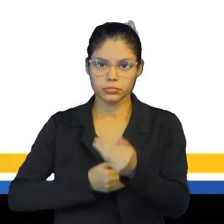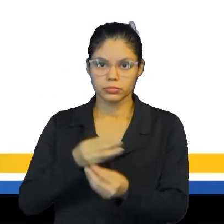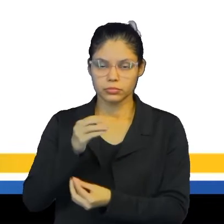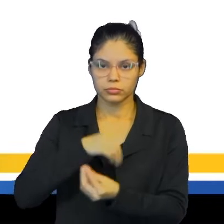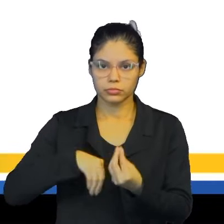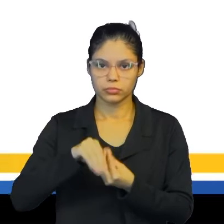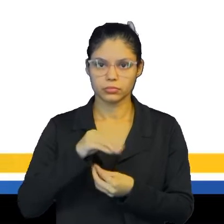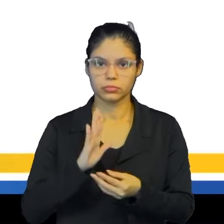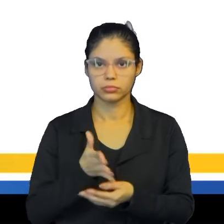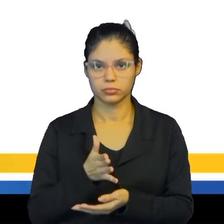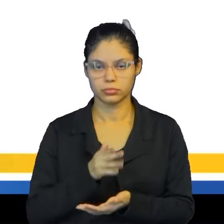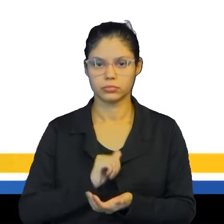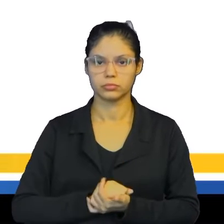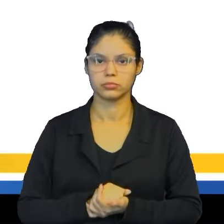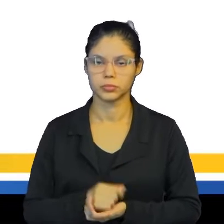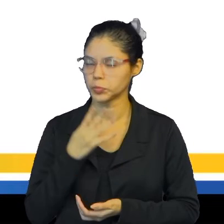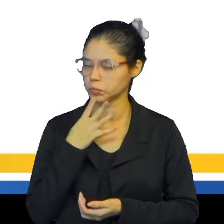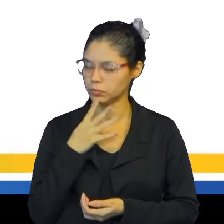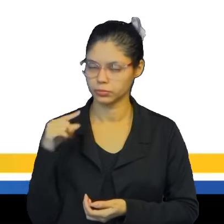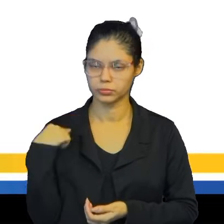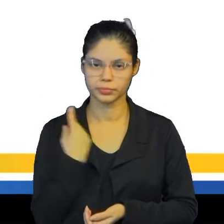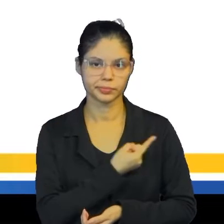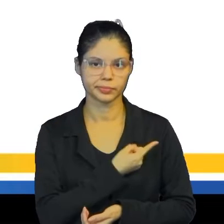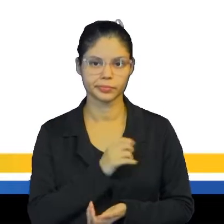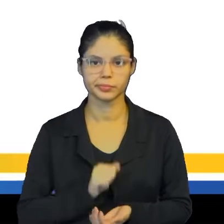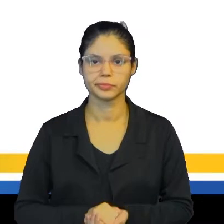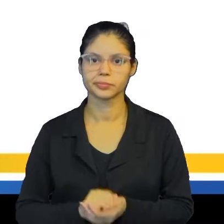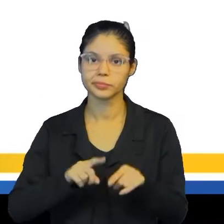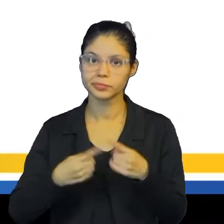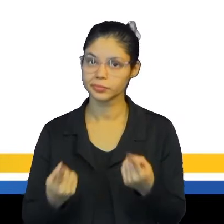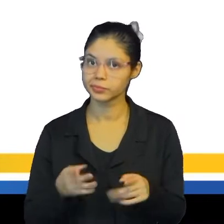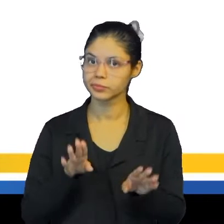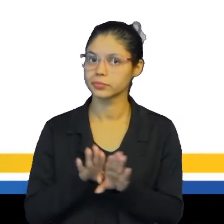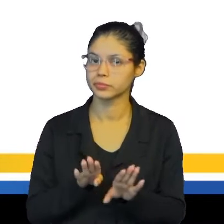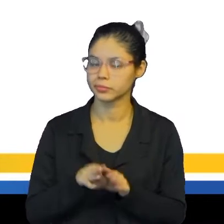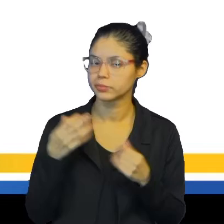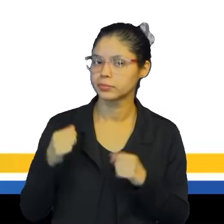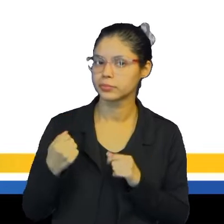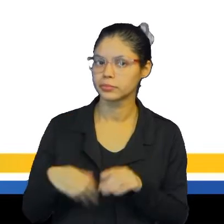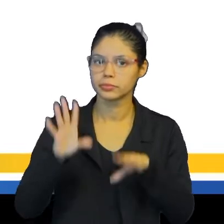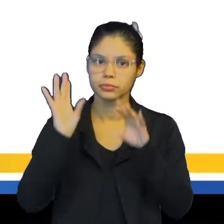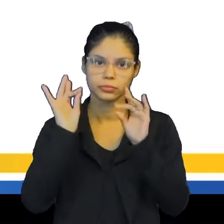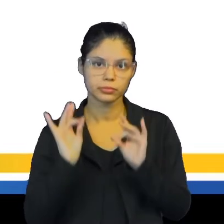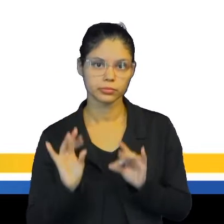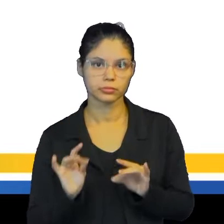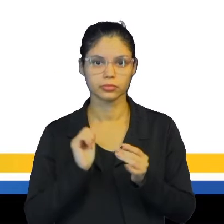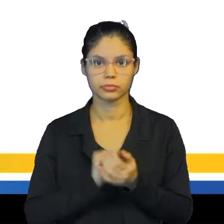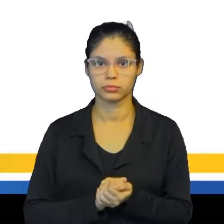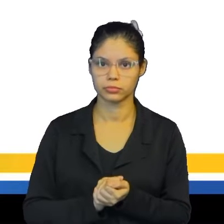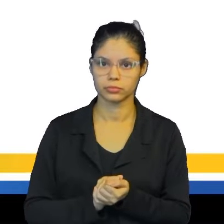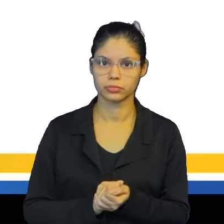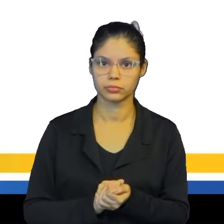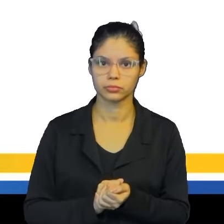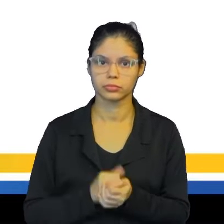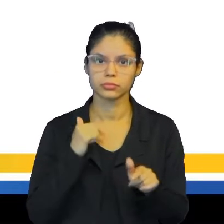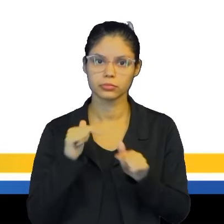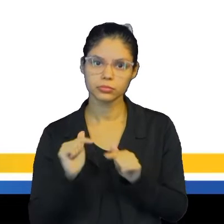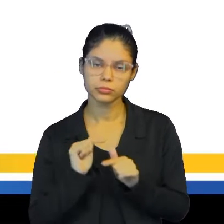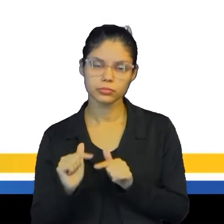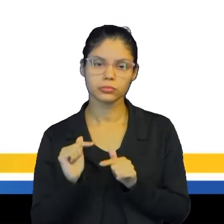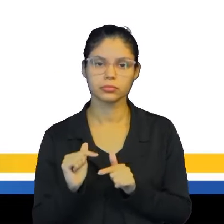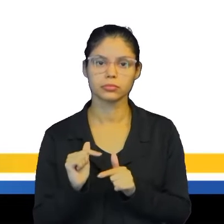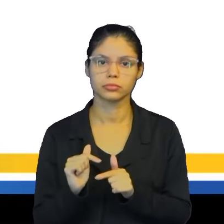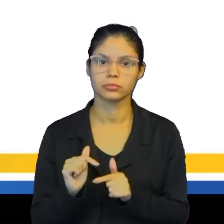no processo, mas a gente, né, não conhecemos. No entanto, também é preciso destacar pontos vantajosos e desvantagens,